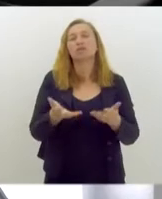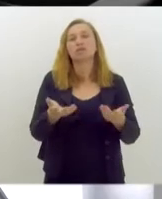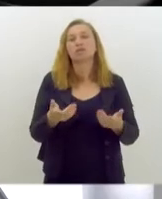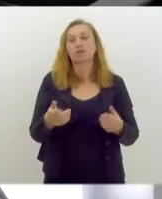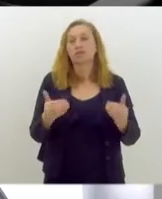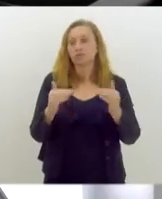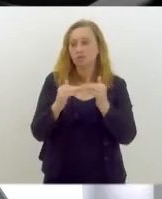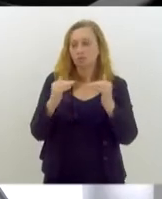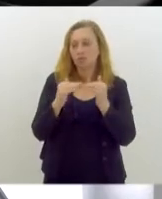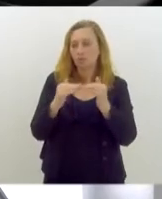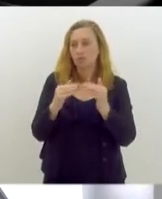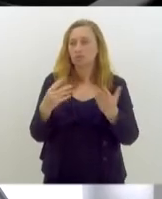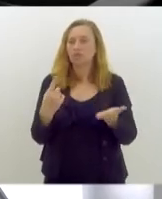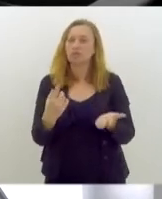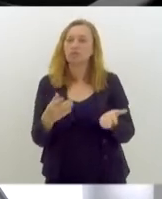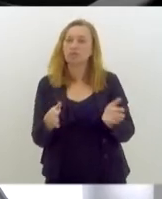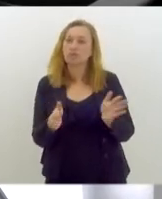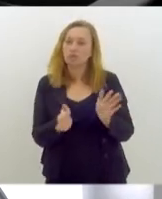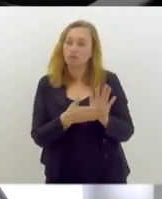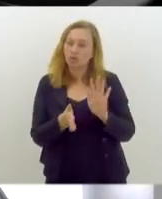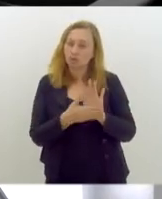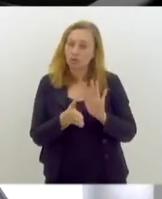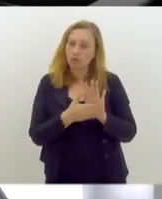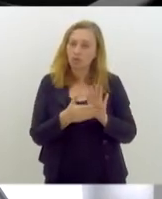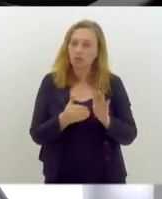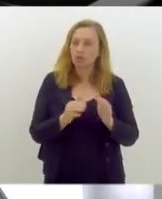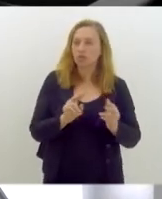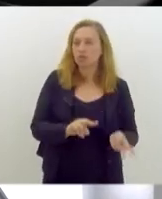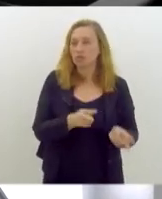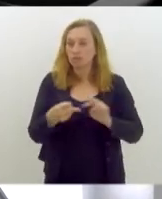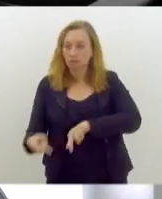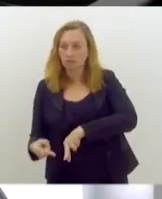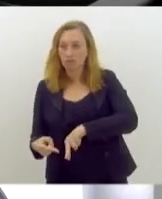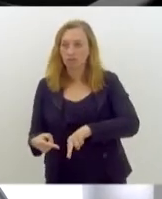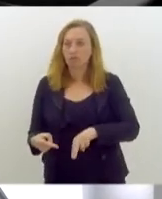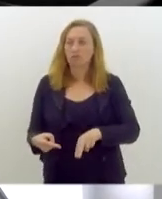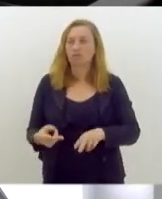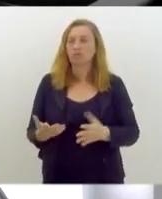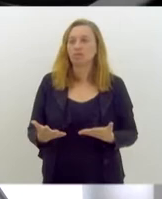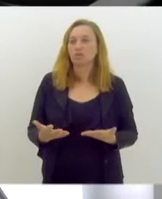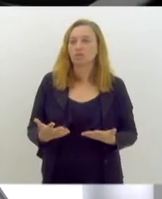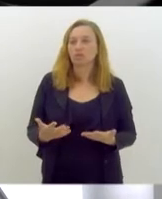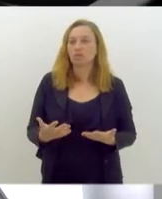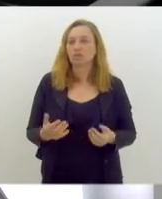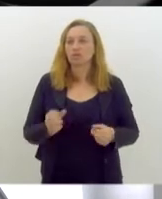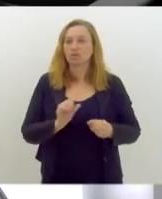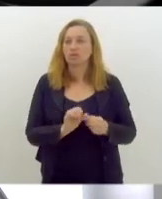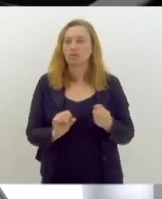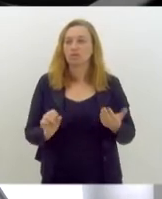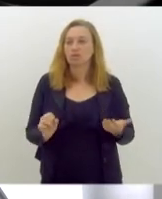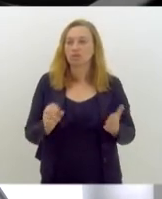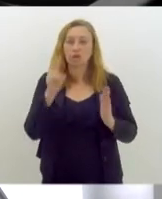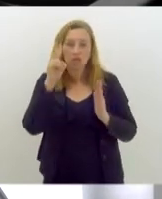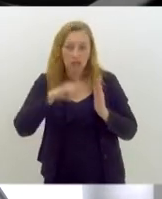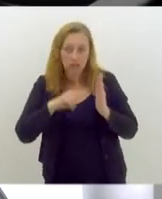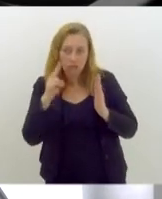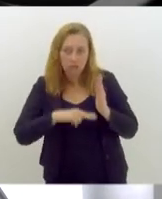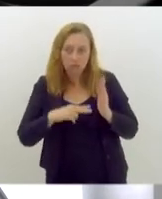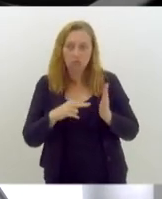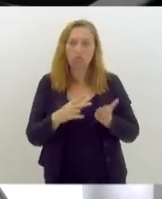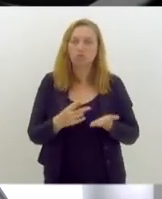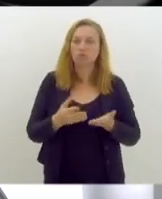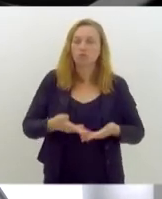que concordo com essa proposta com esse encaminhamento nós temos aqui uma minuta nós teremos Portanto o tempo hábil para fazer uma leitura e